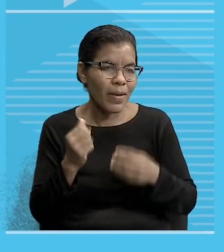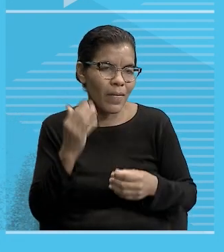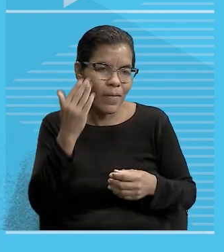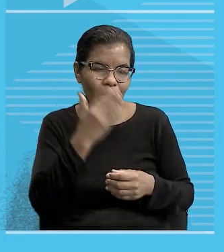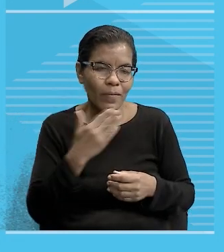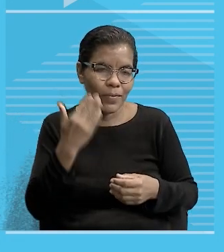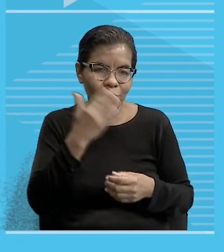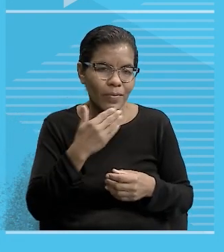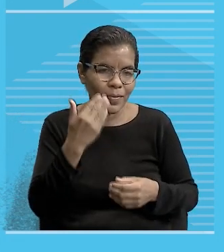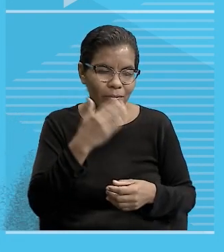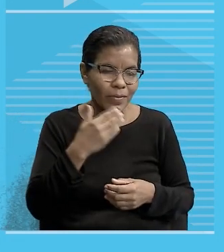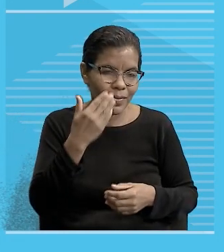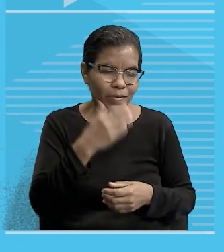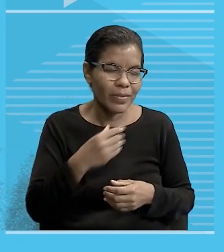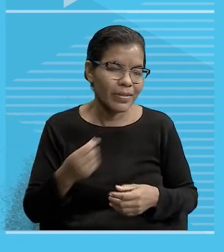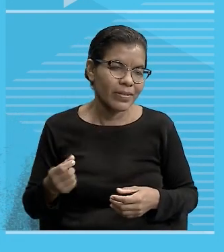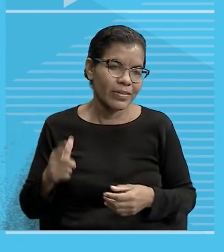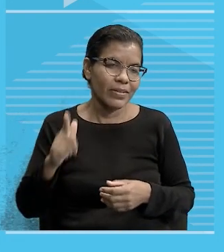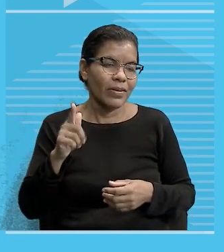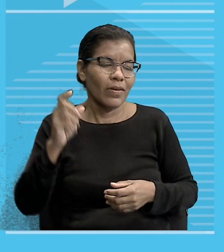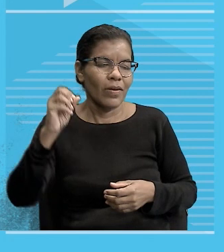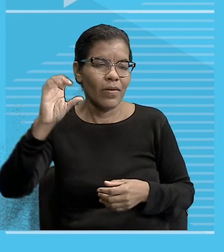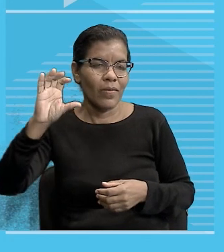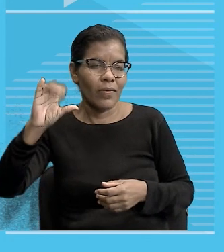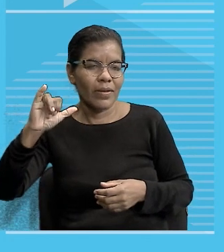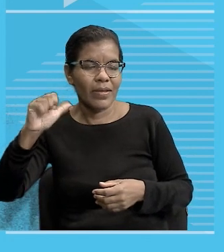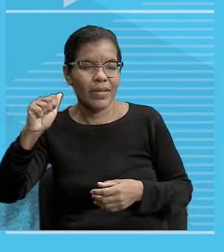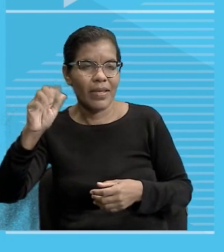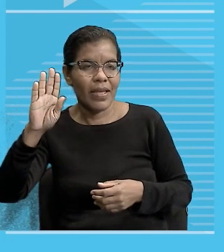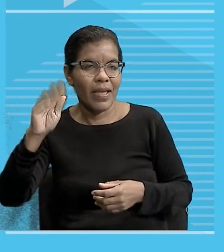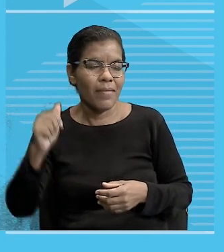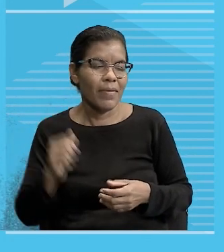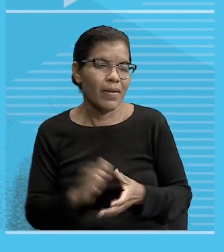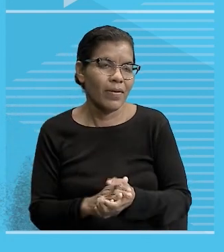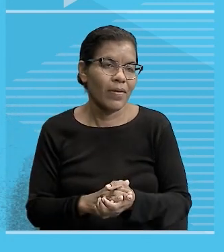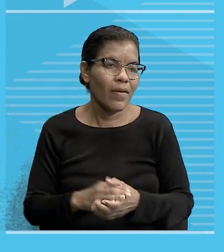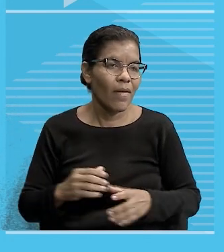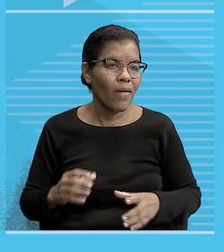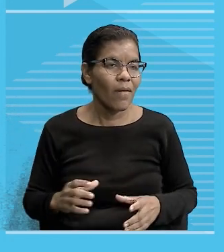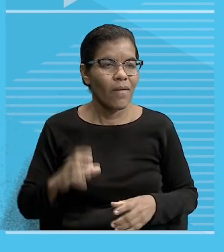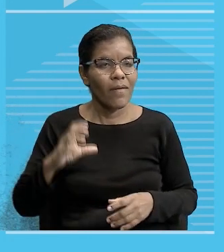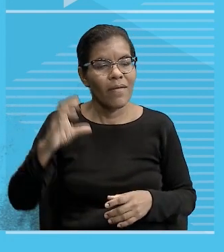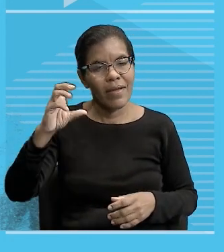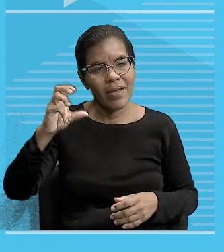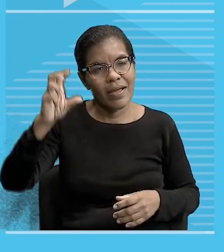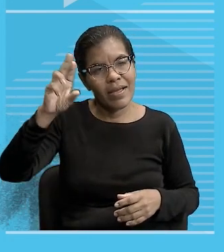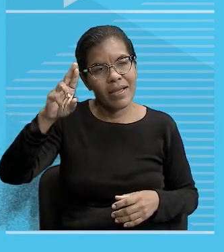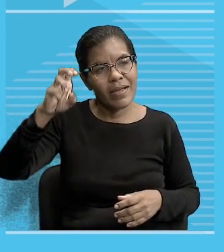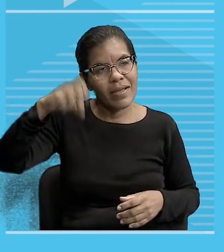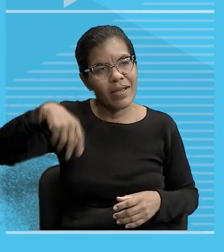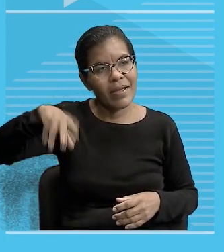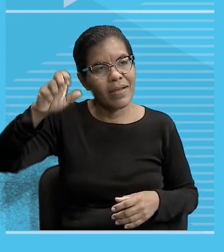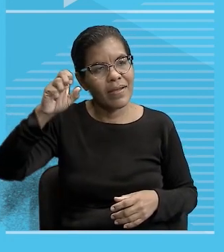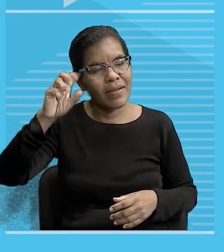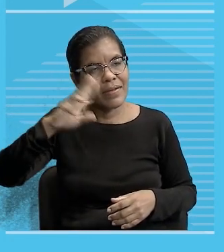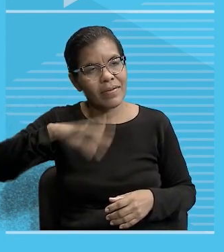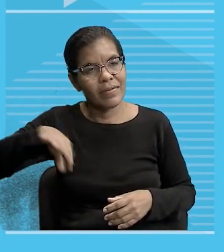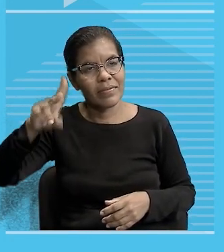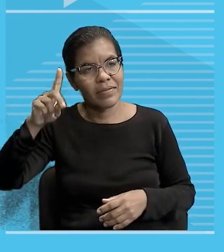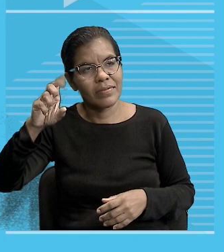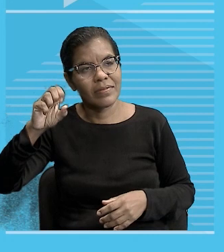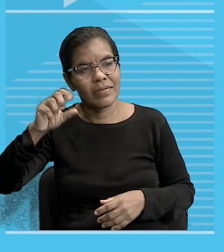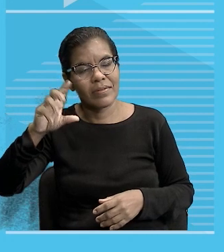goiaba com creme de leite porque ela viu exposto de forma que